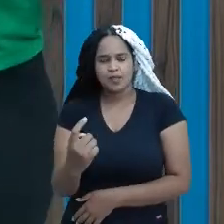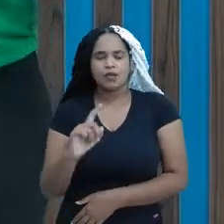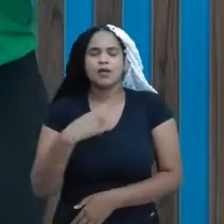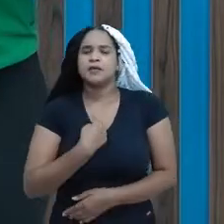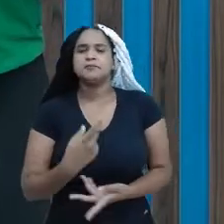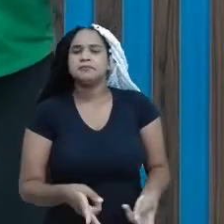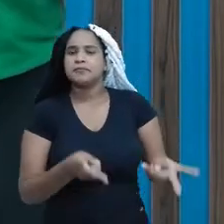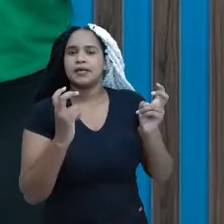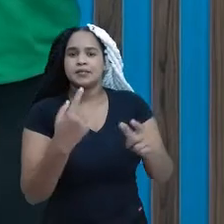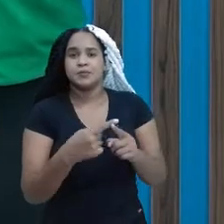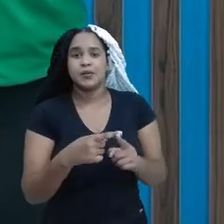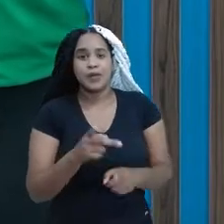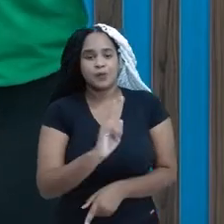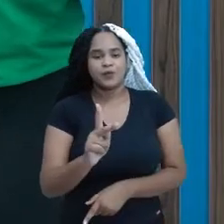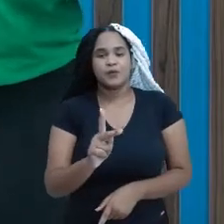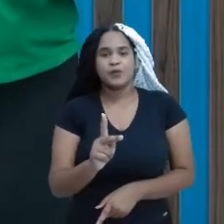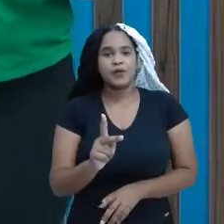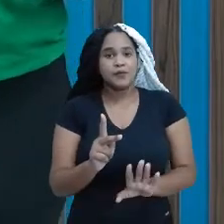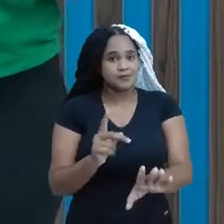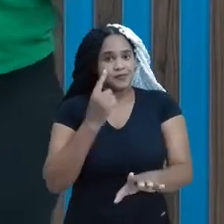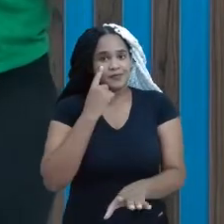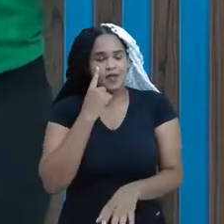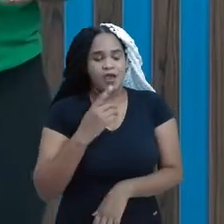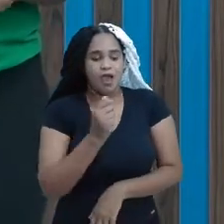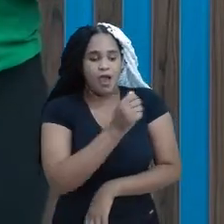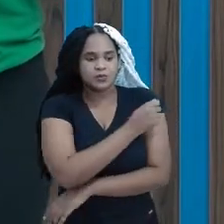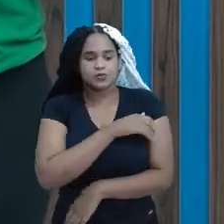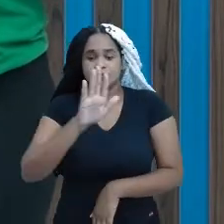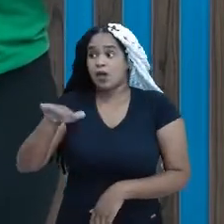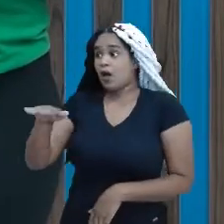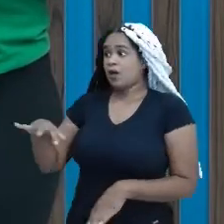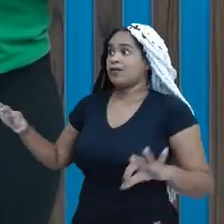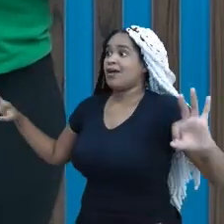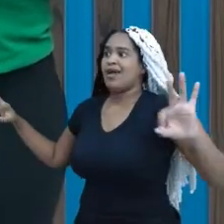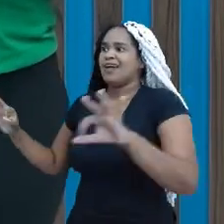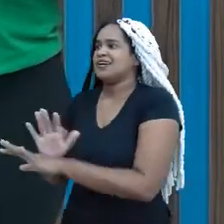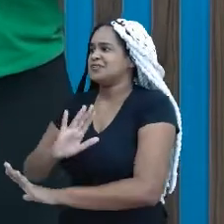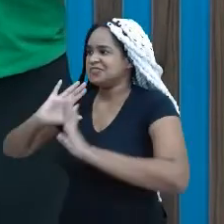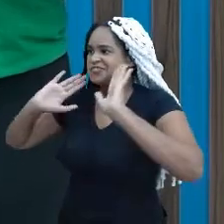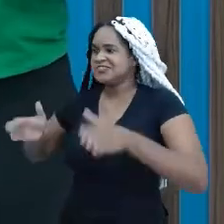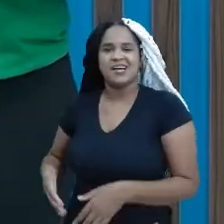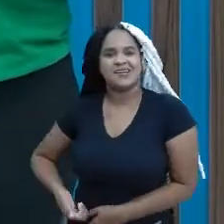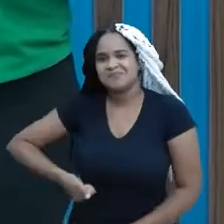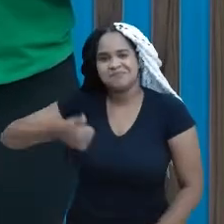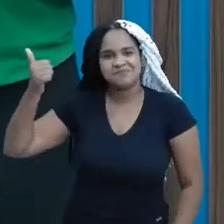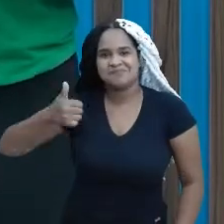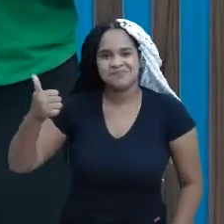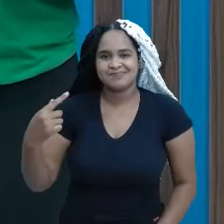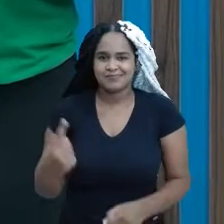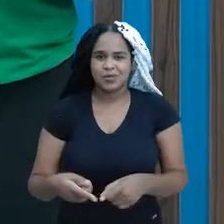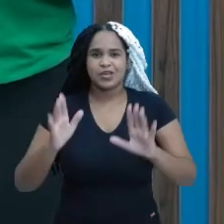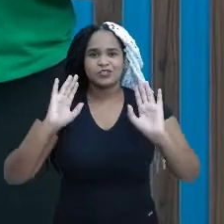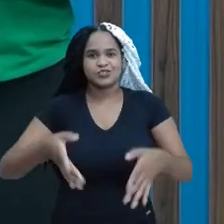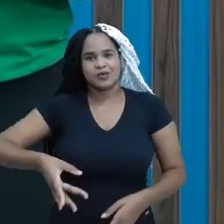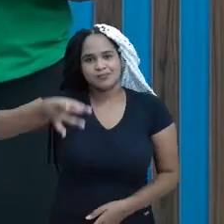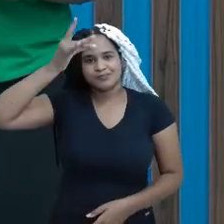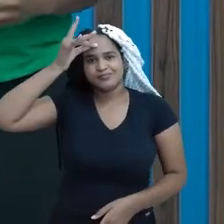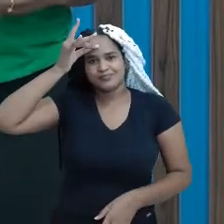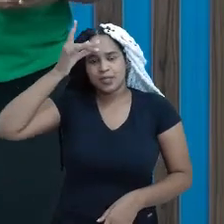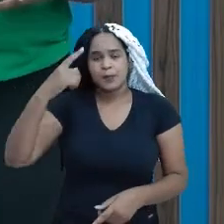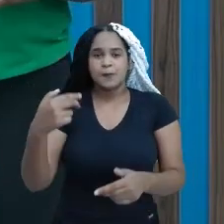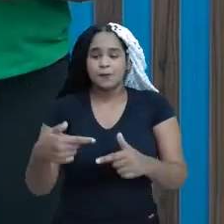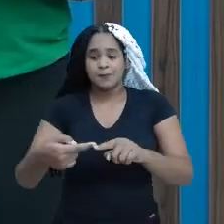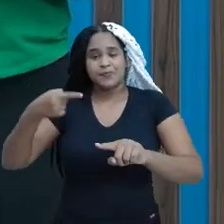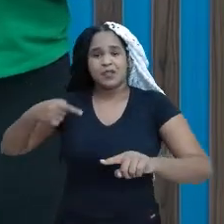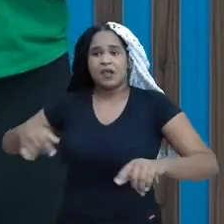que ele, professora, eu terminei. Muitas vezes termina primeiro, porque ele aprendeu com aquele momento de